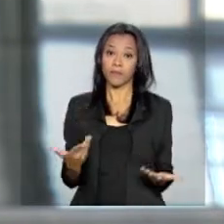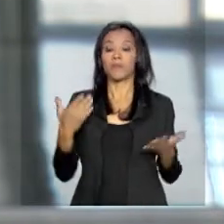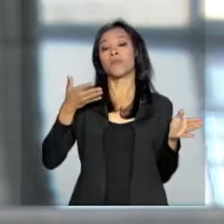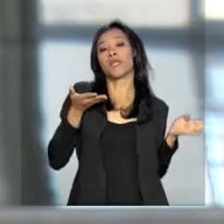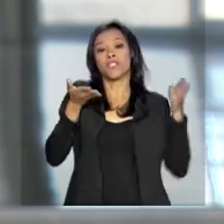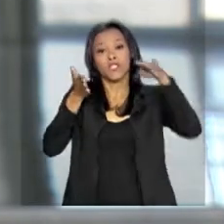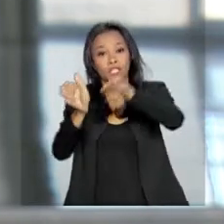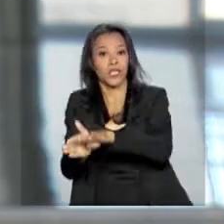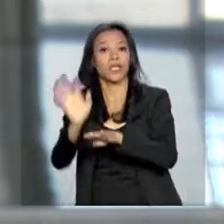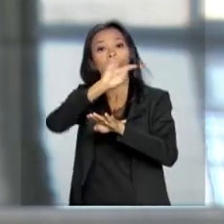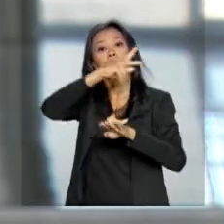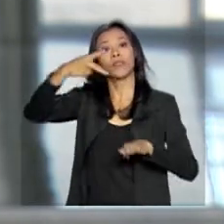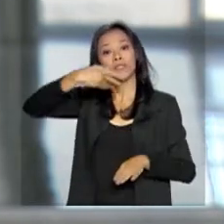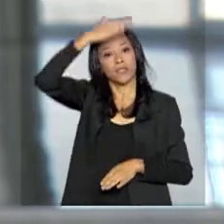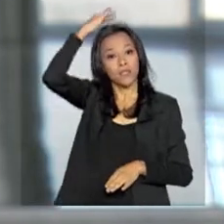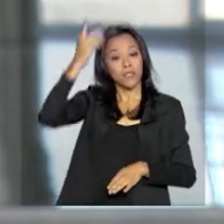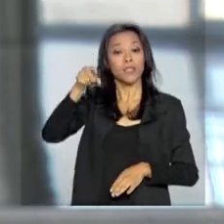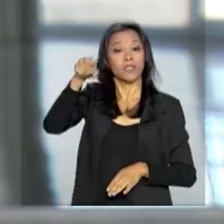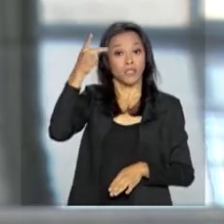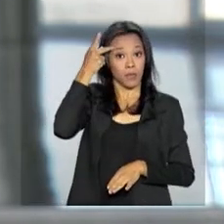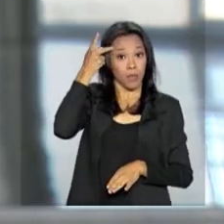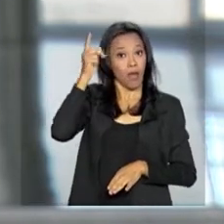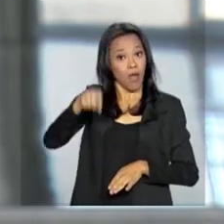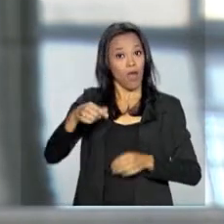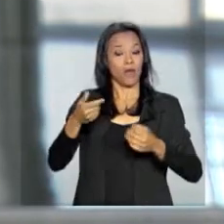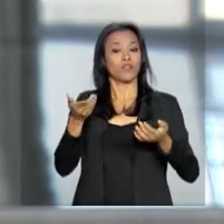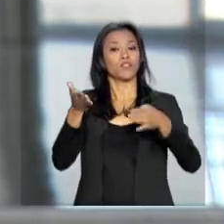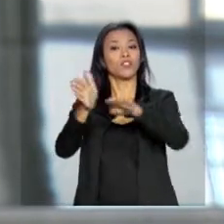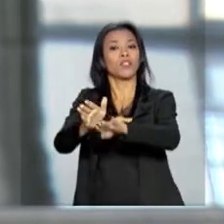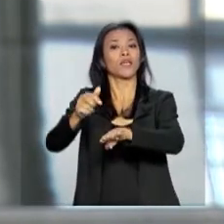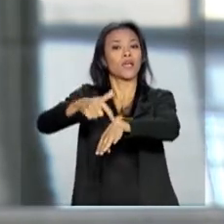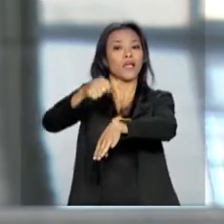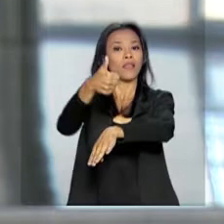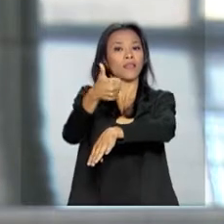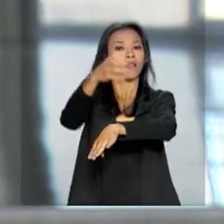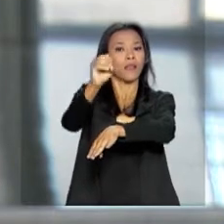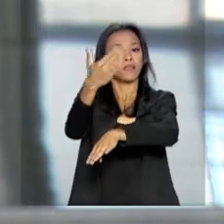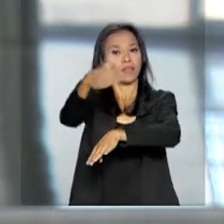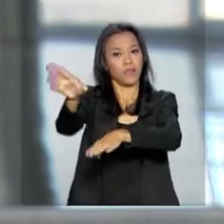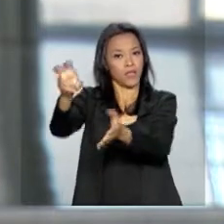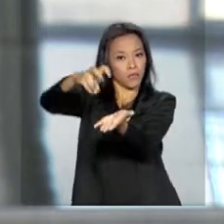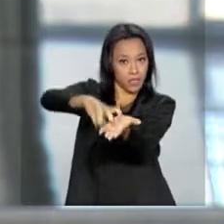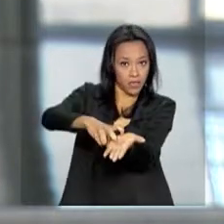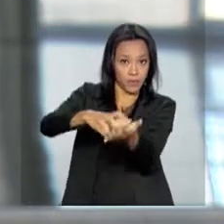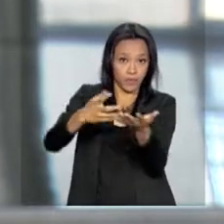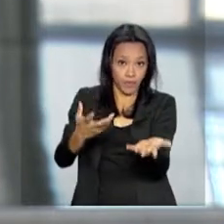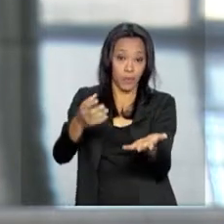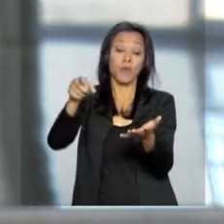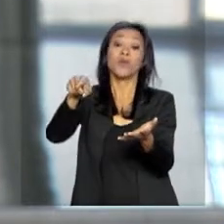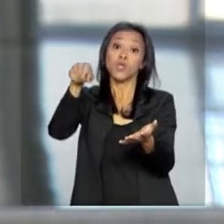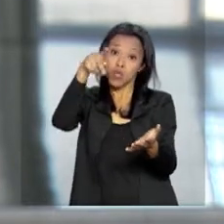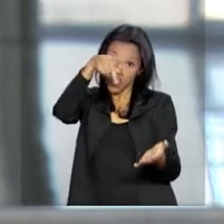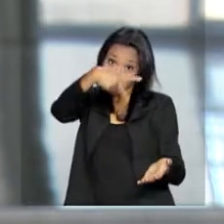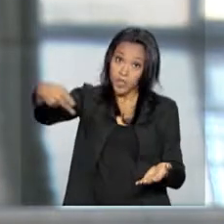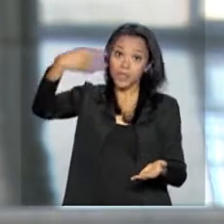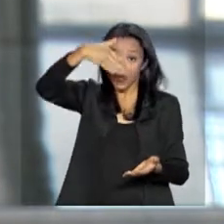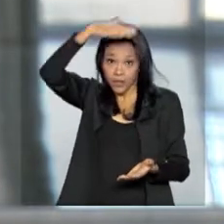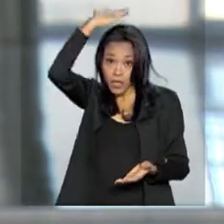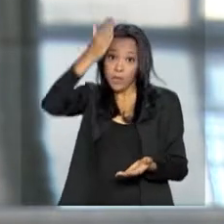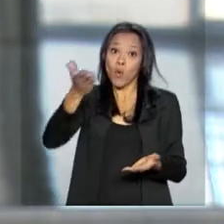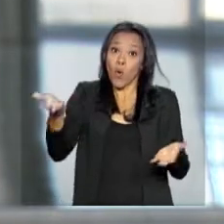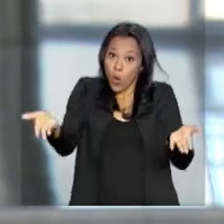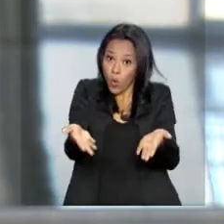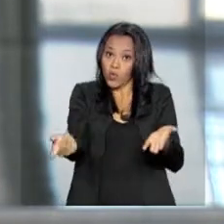à capital paulista está prevista para ocorrer às dez e meia da manhã e o presidente retorna ainda hoje a brasília